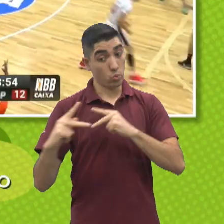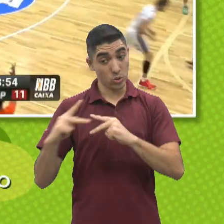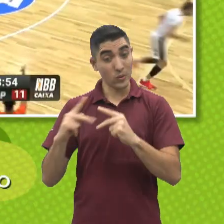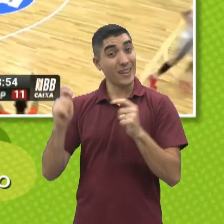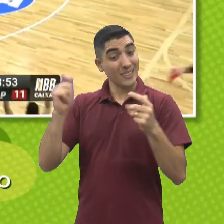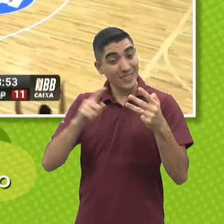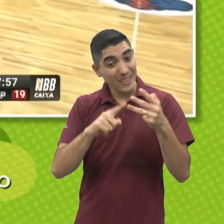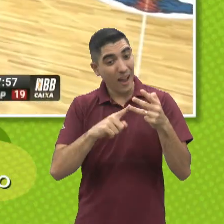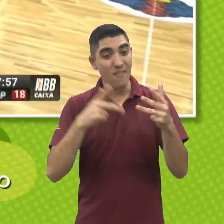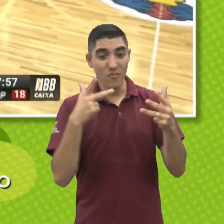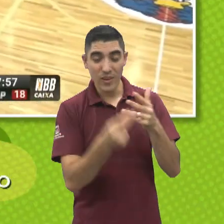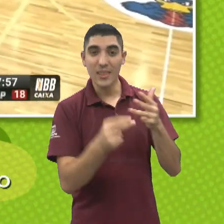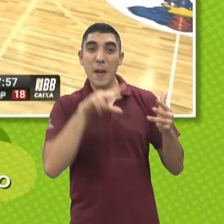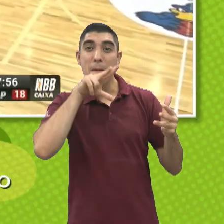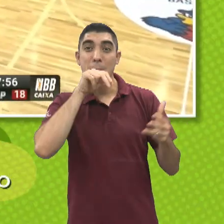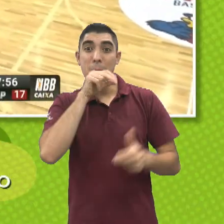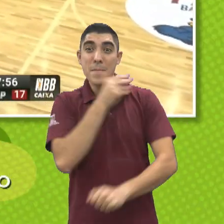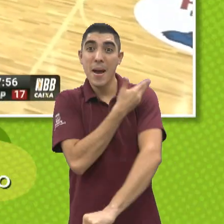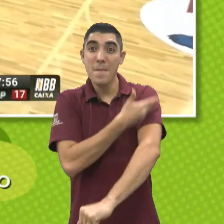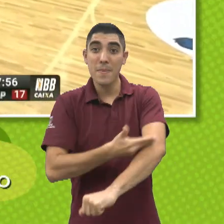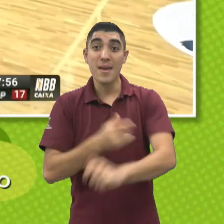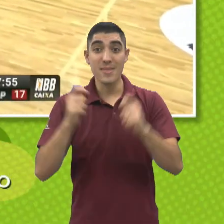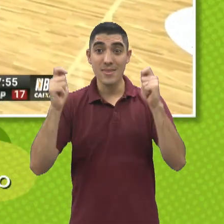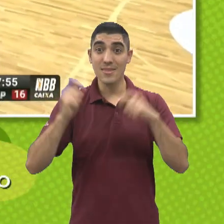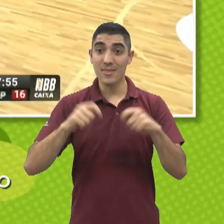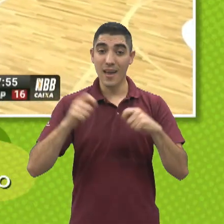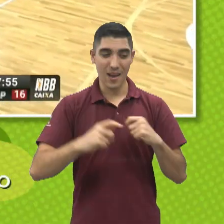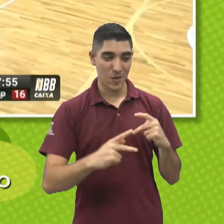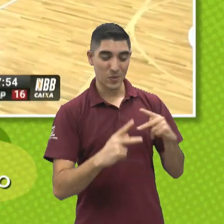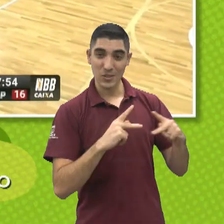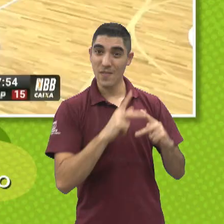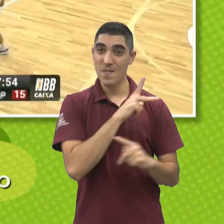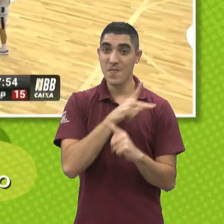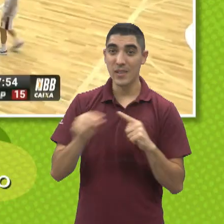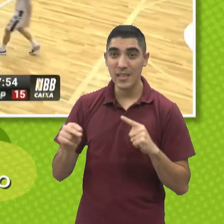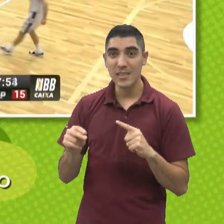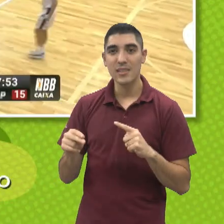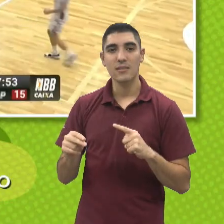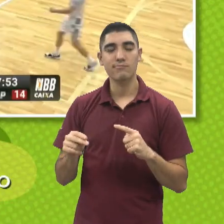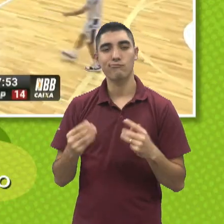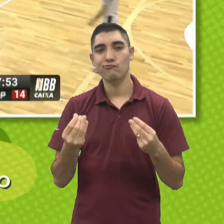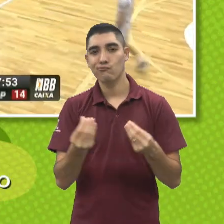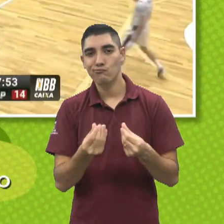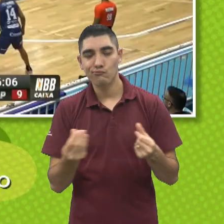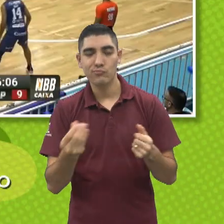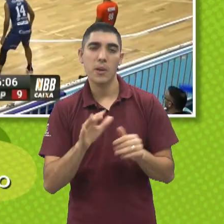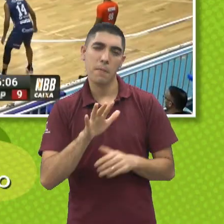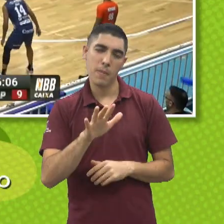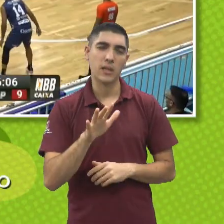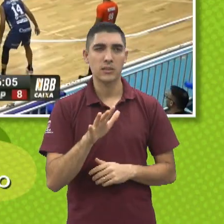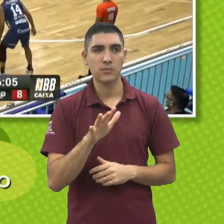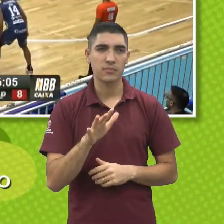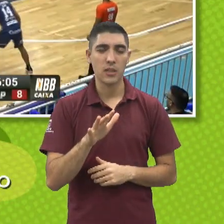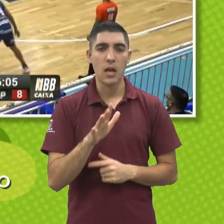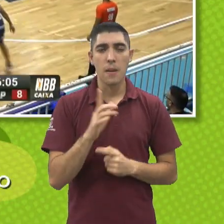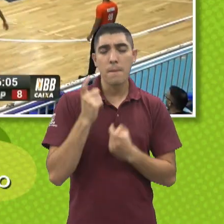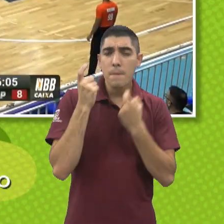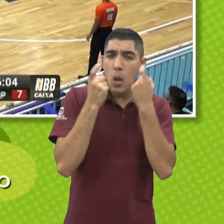quarto aí a vitória escapar. É preocupante, mas por enquanto o São José acho que é preocupante mais pelo